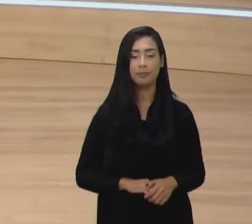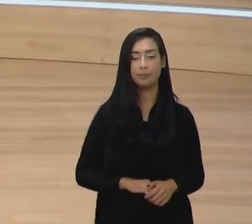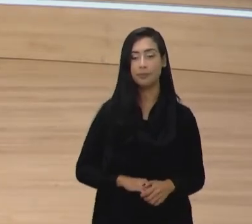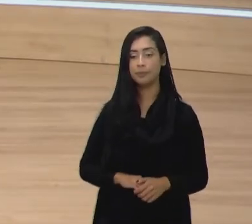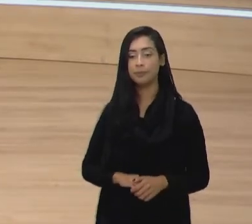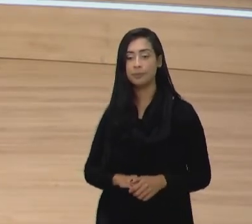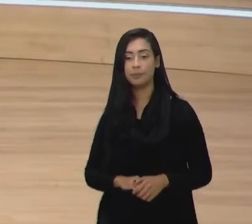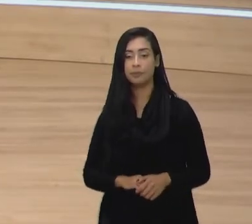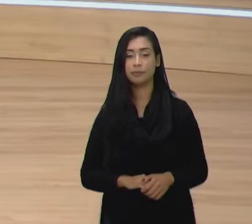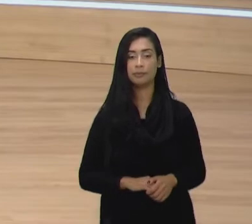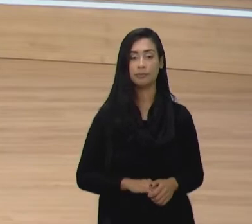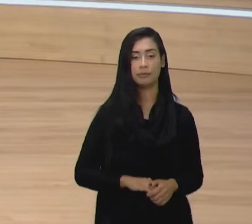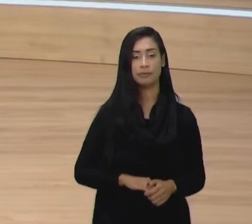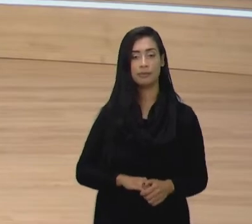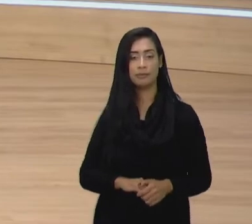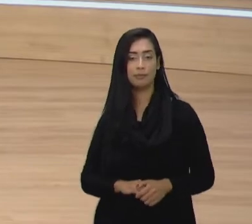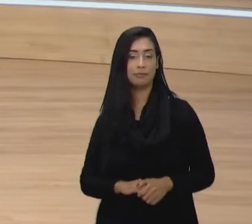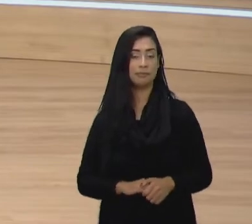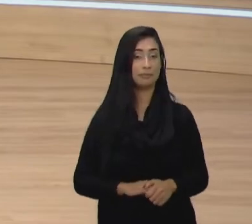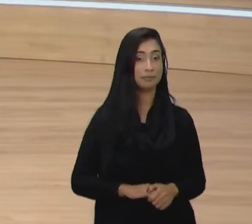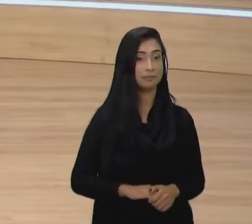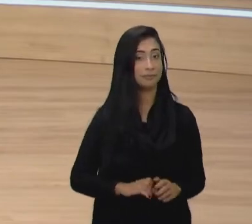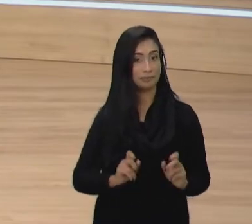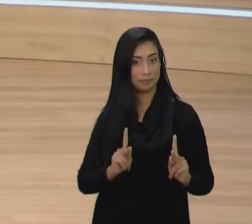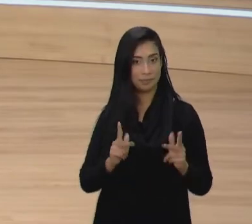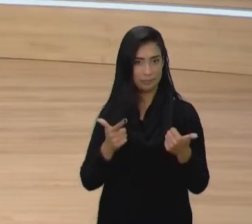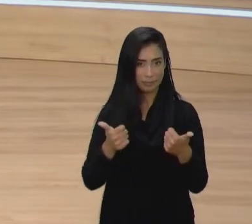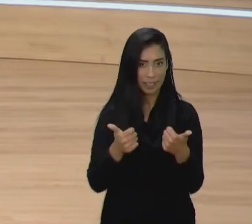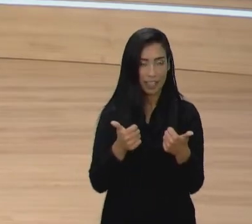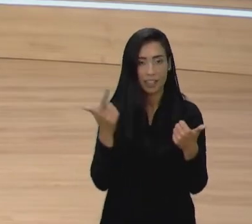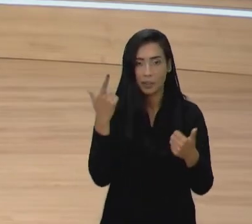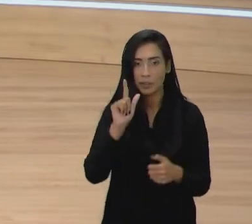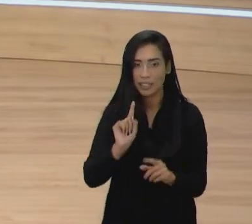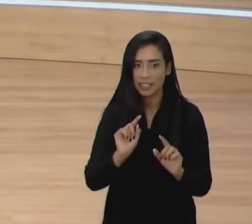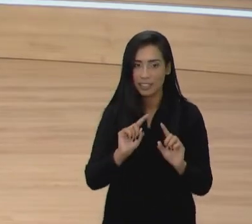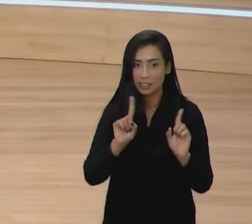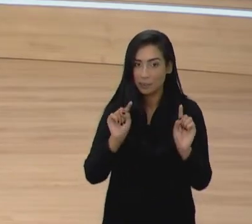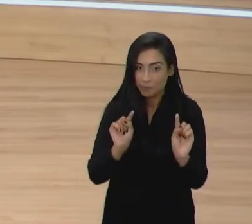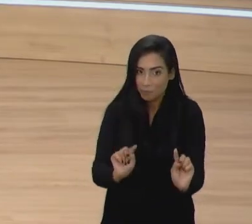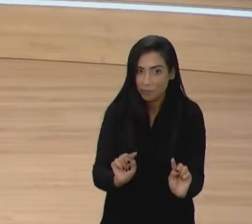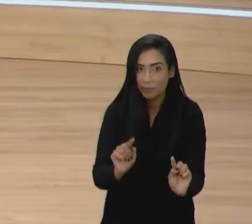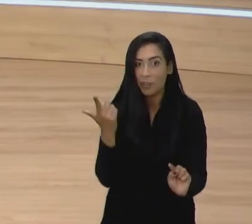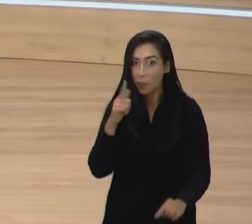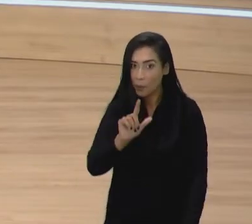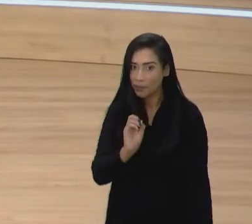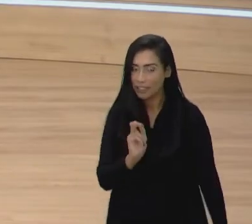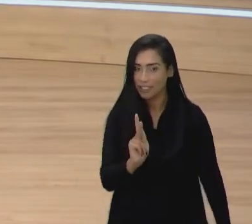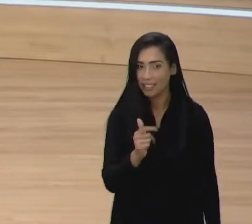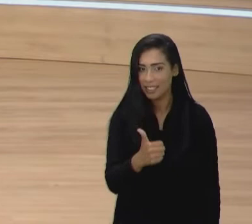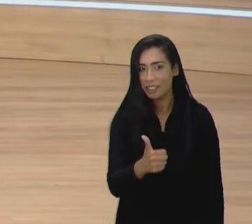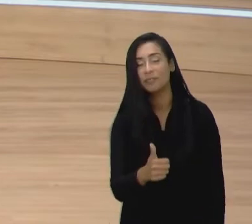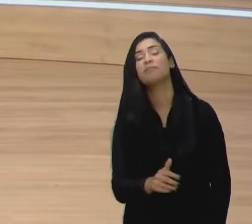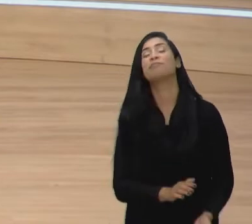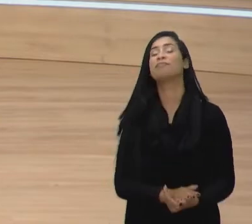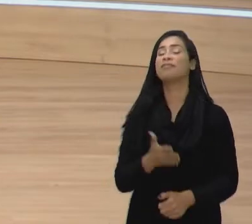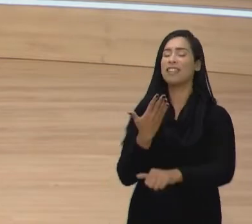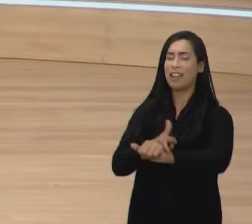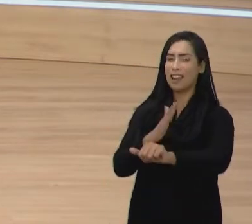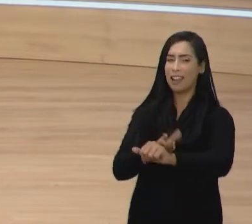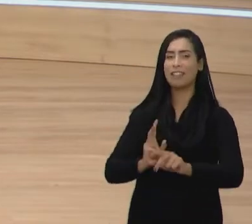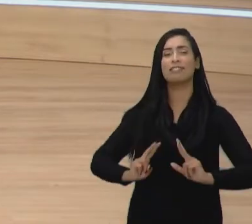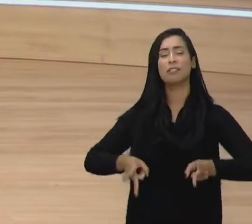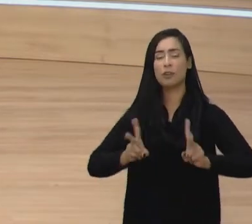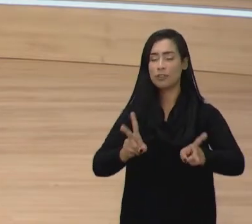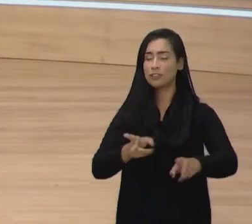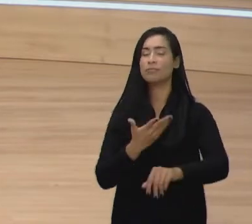Abraçou. Opa. Tranquilo até aqui, né? Deu certo? Se não... treina mais um pouquinho que a gente vai chegar lá.